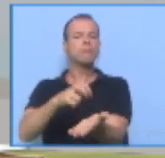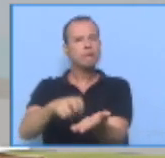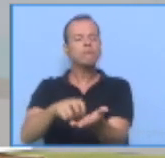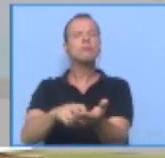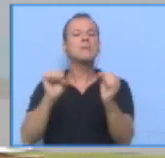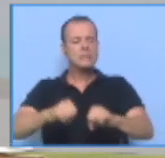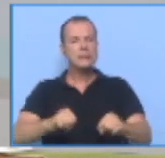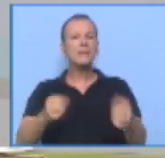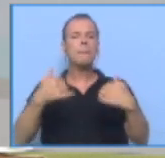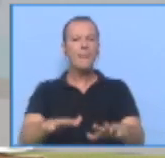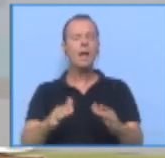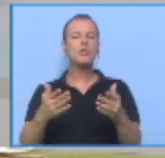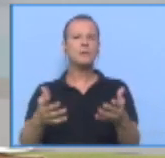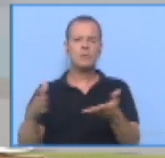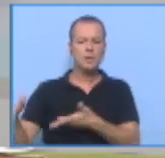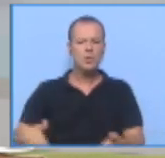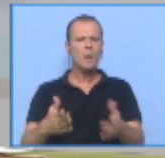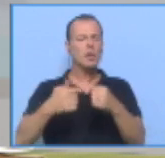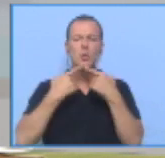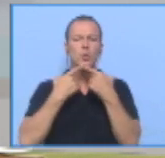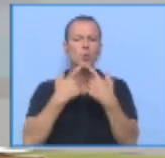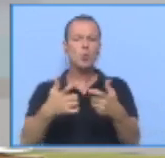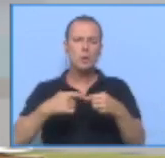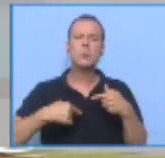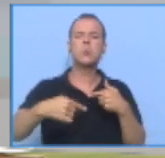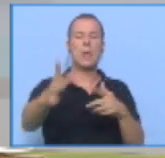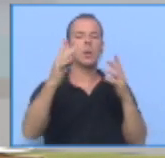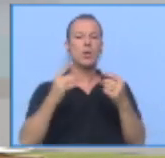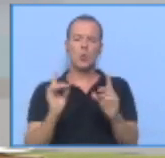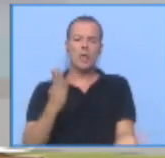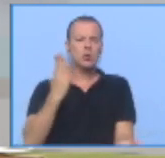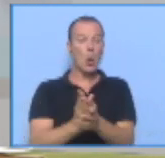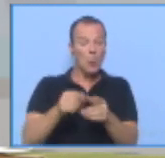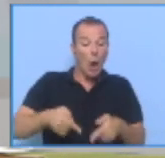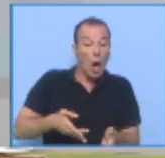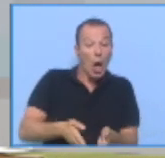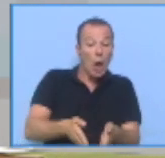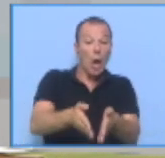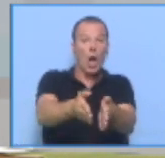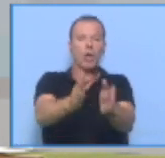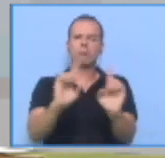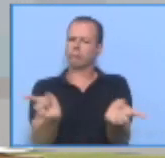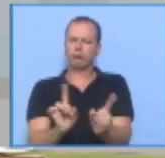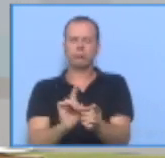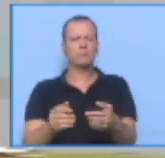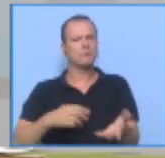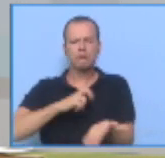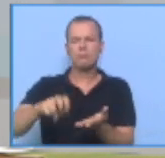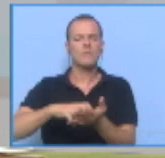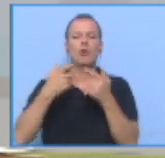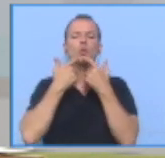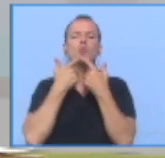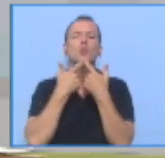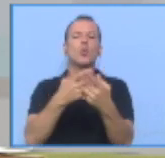Exatamente, percorramos-lo em toda a sua extensão e não apenas num dos seus trilhos, para voltar à imagem com que começamos, não é? Percorramos esse